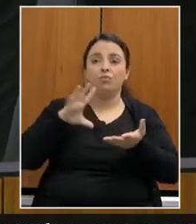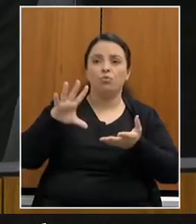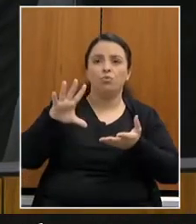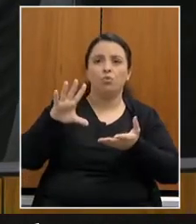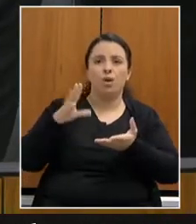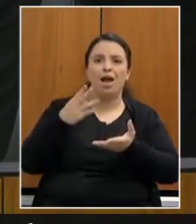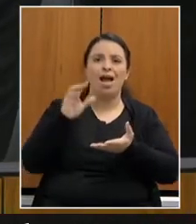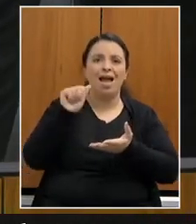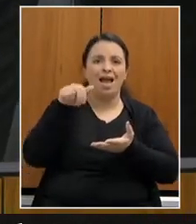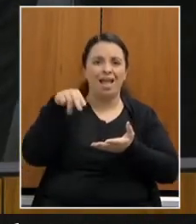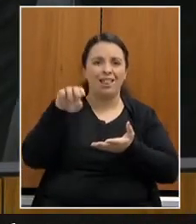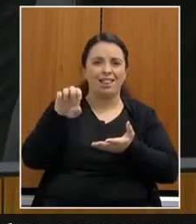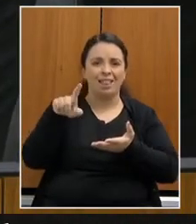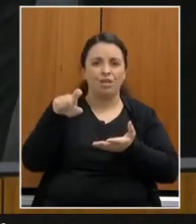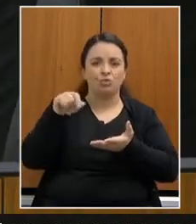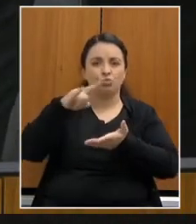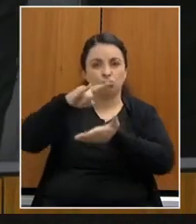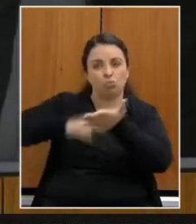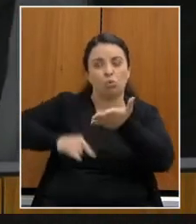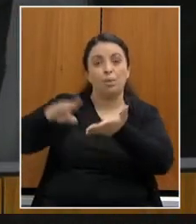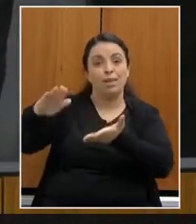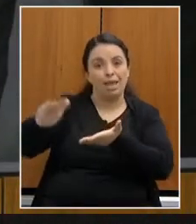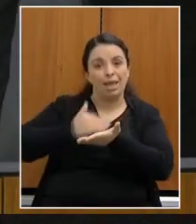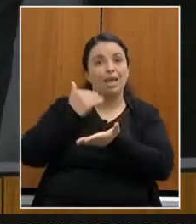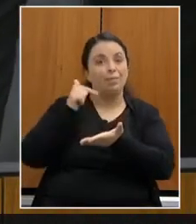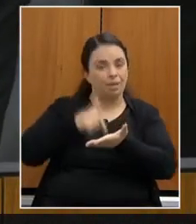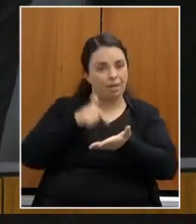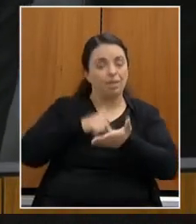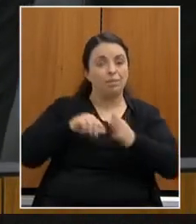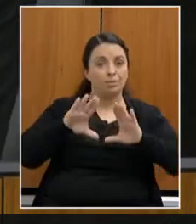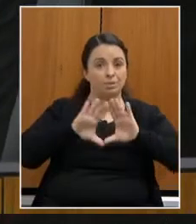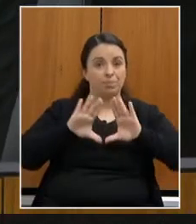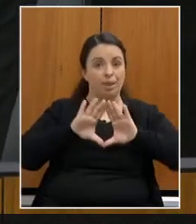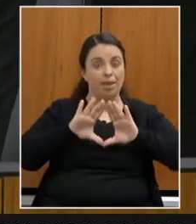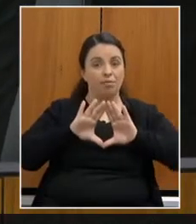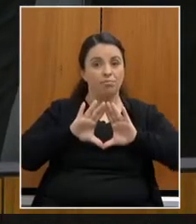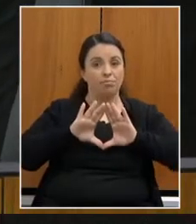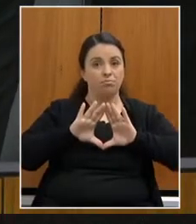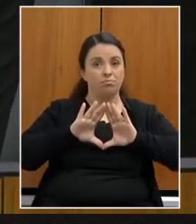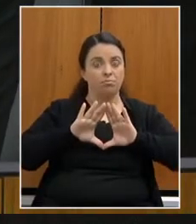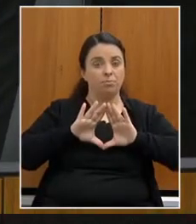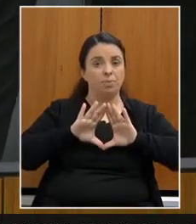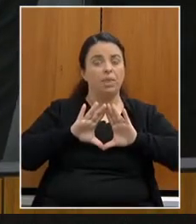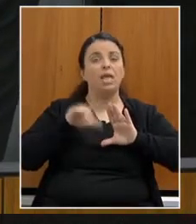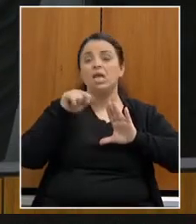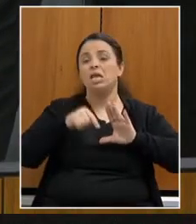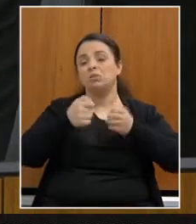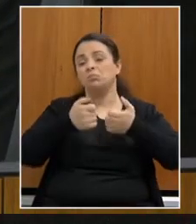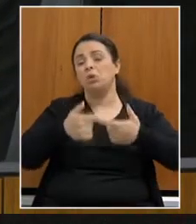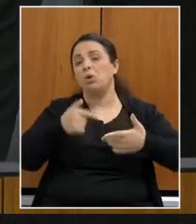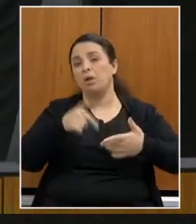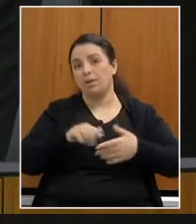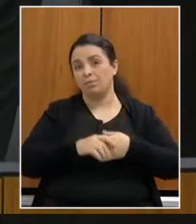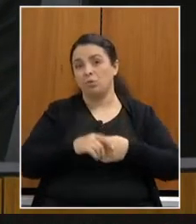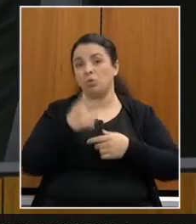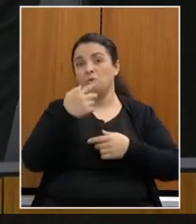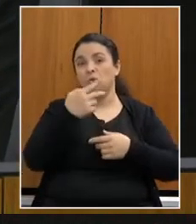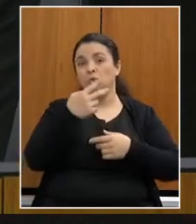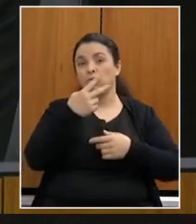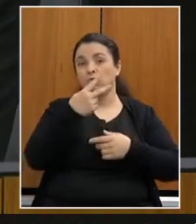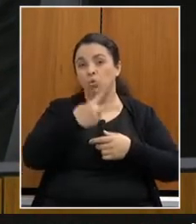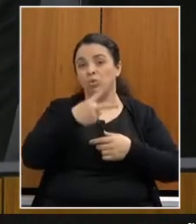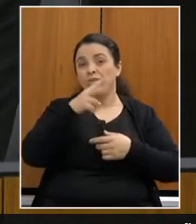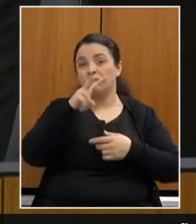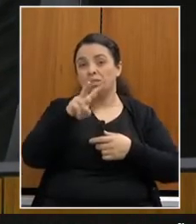só que o senhor reiterasse se for o caso os 250 milhões que vão entrar no orçamento é para o